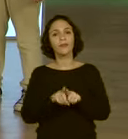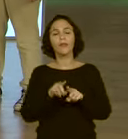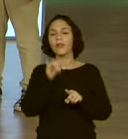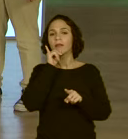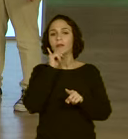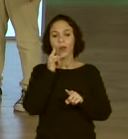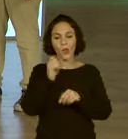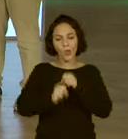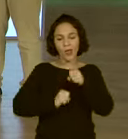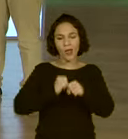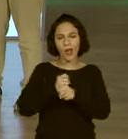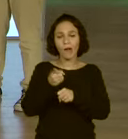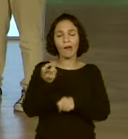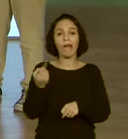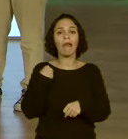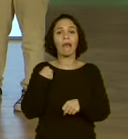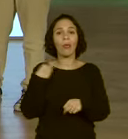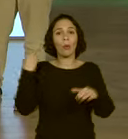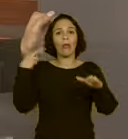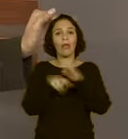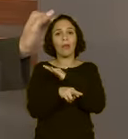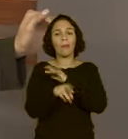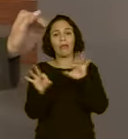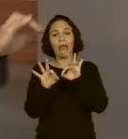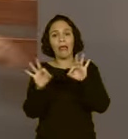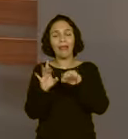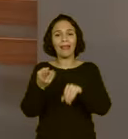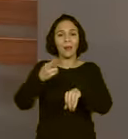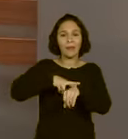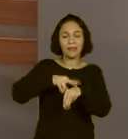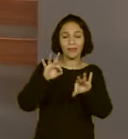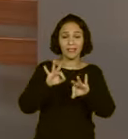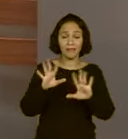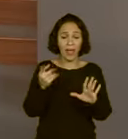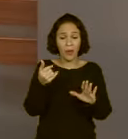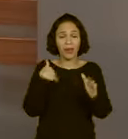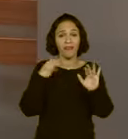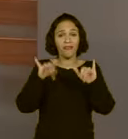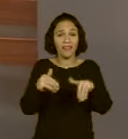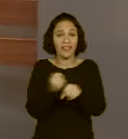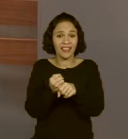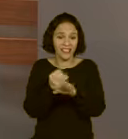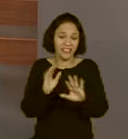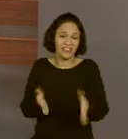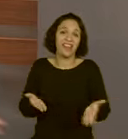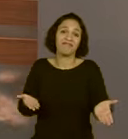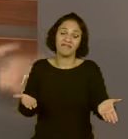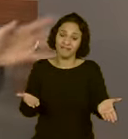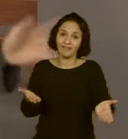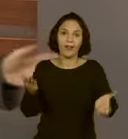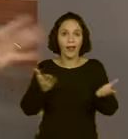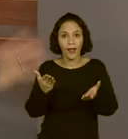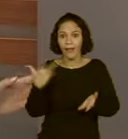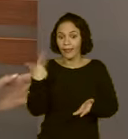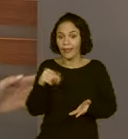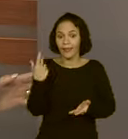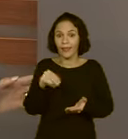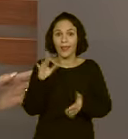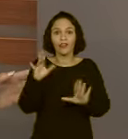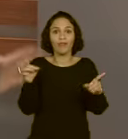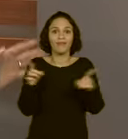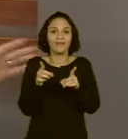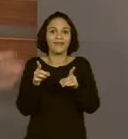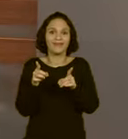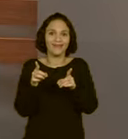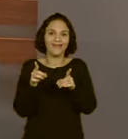terminar o ano, né, sem Isso. recuperação, por exemplo, né? Se bem que nós já estamos no fim do ano, então Sim. agora ele já é de curto